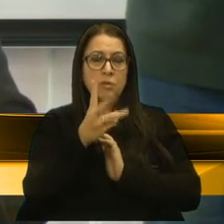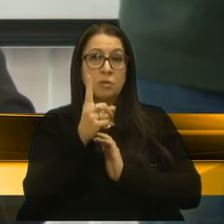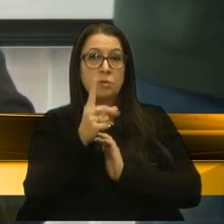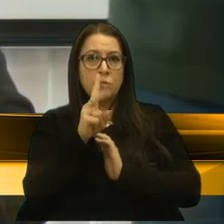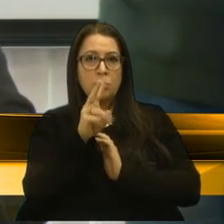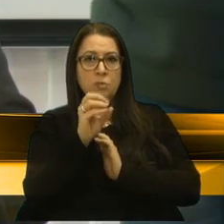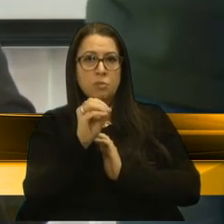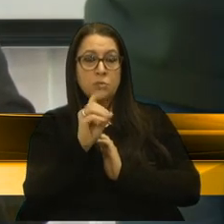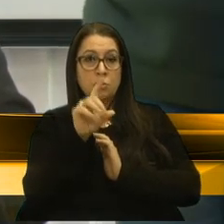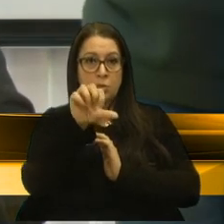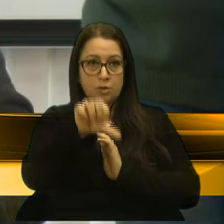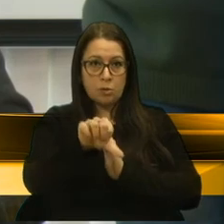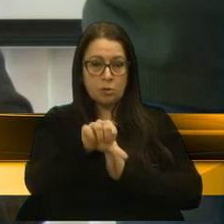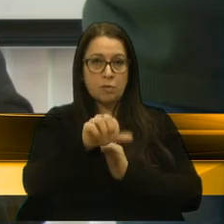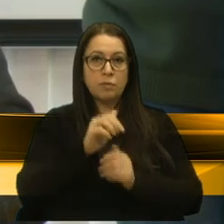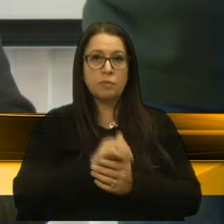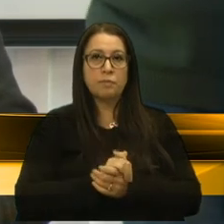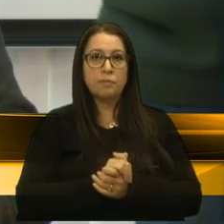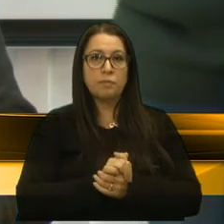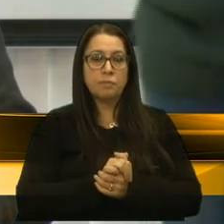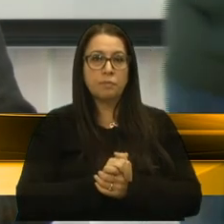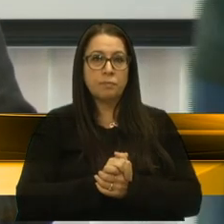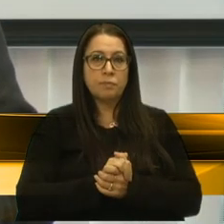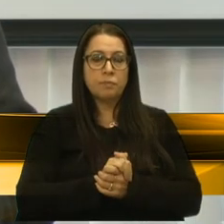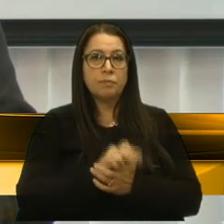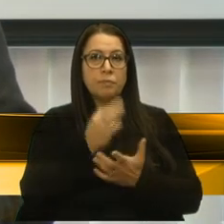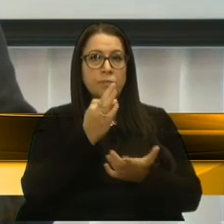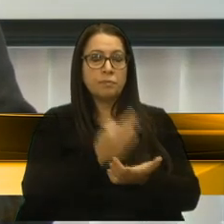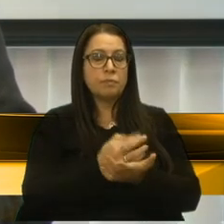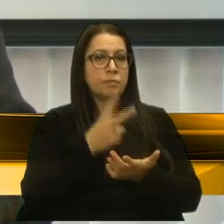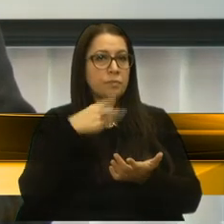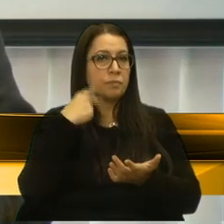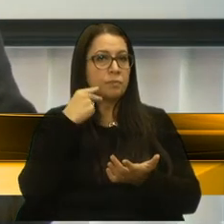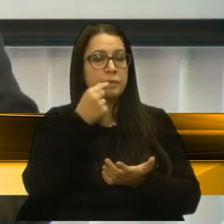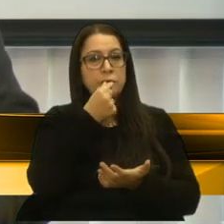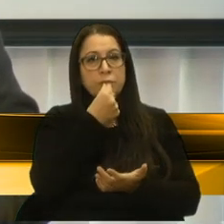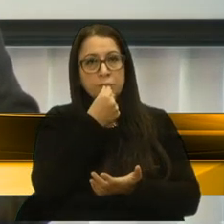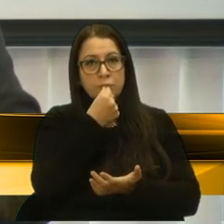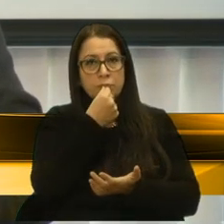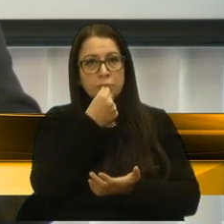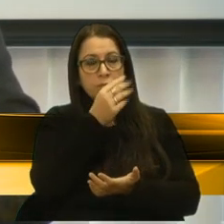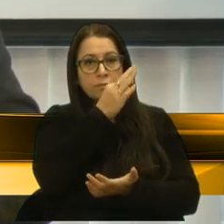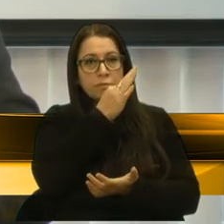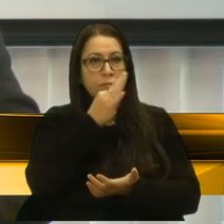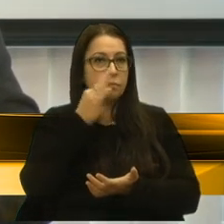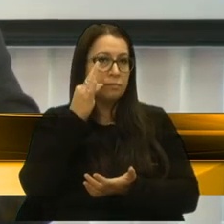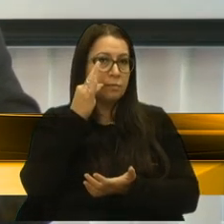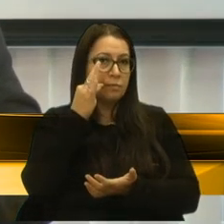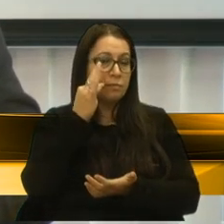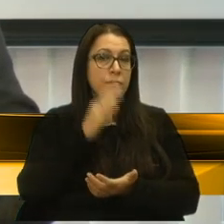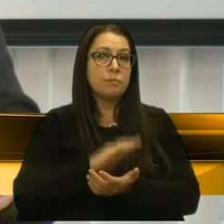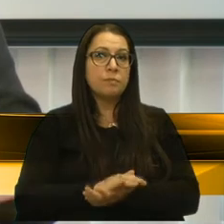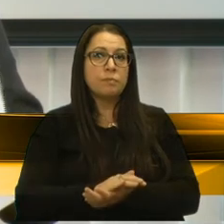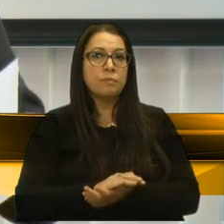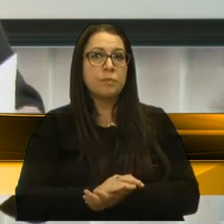de 2019. Com a ausência dos vereadores Rodrigo Beltrão e Tatiane Frisso,